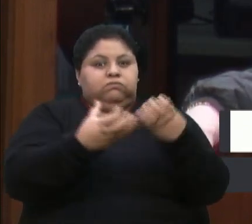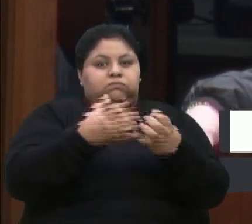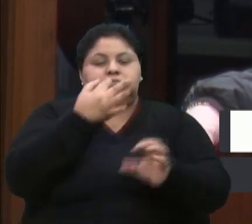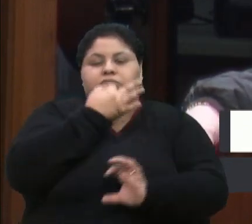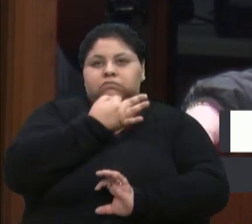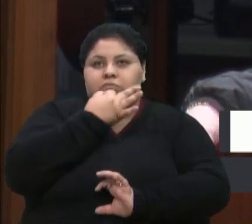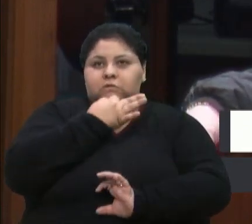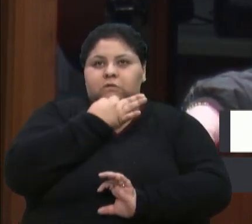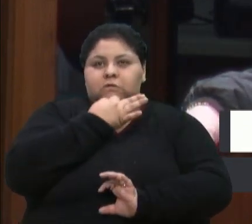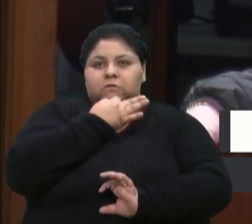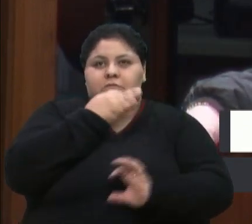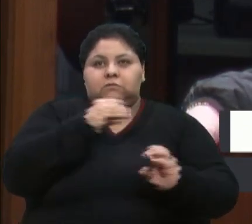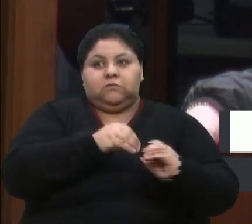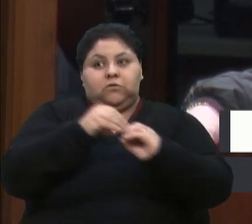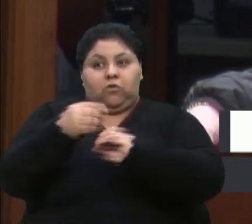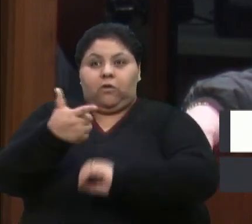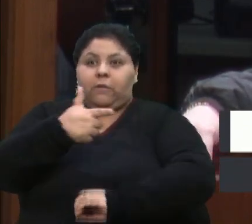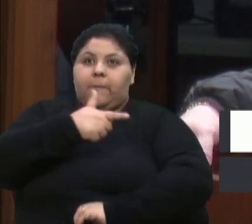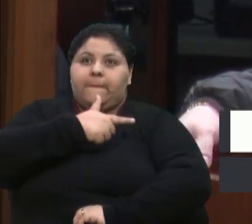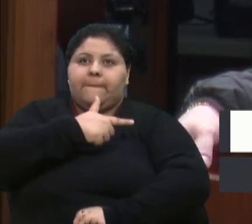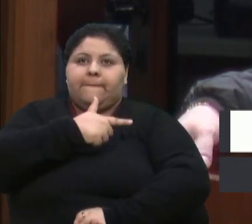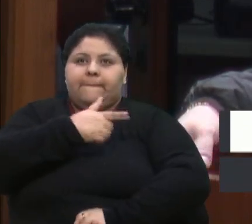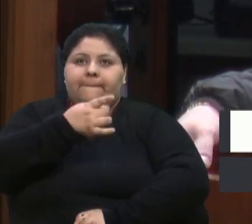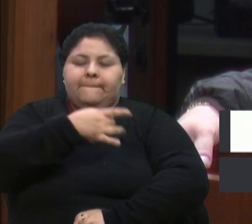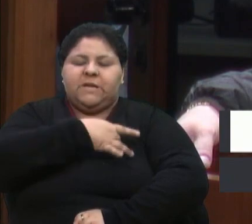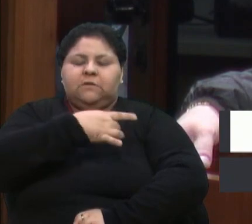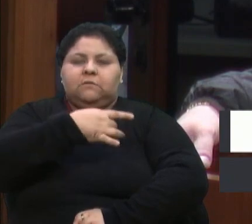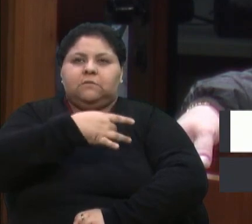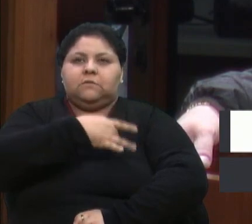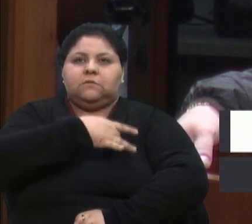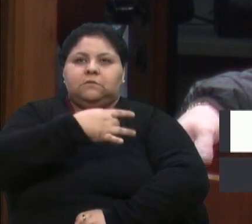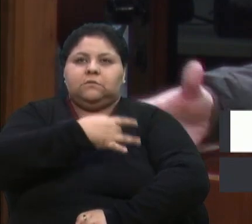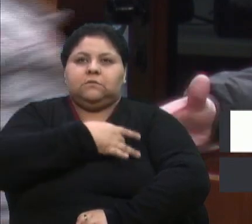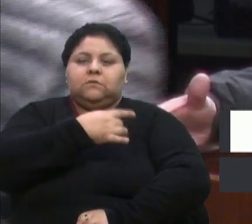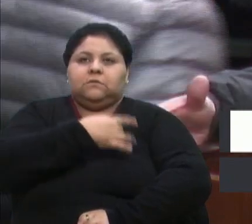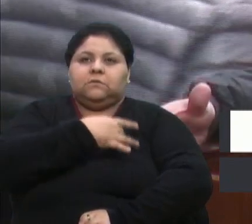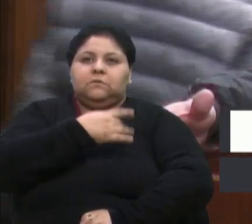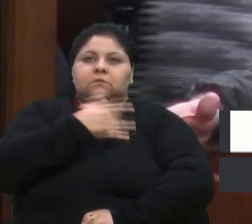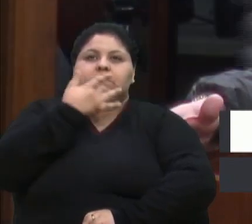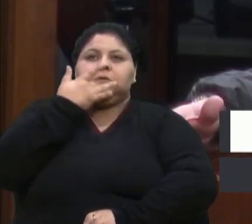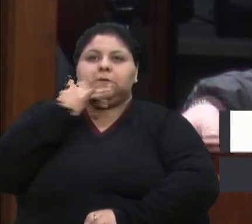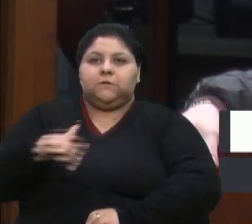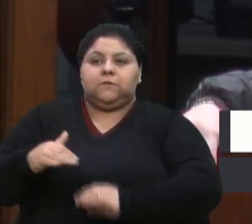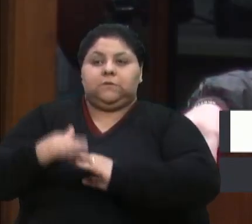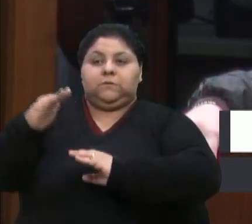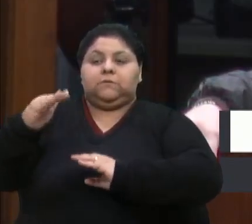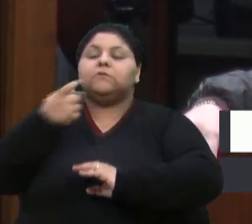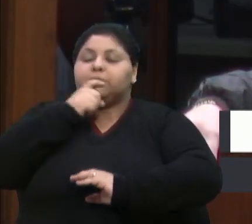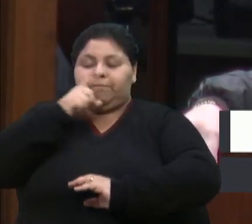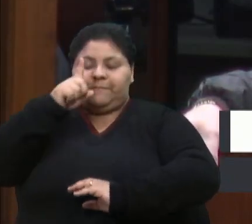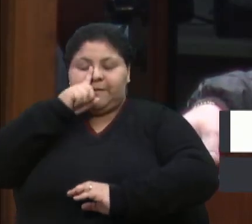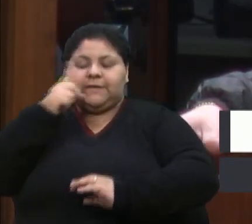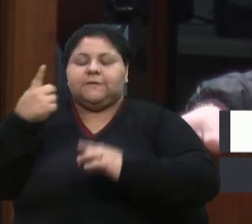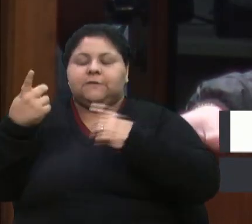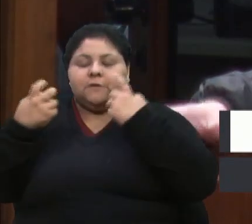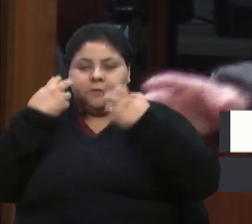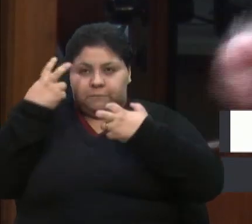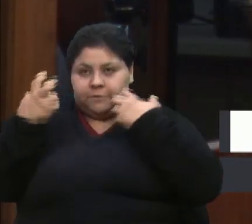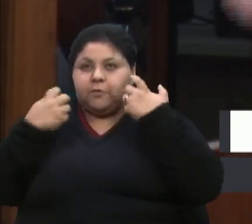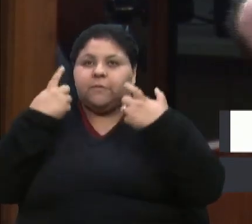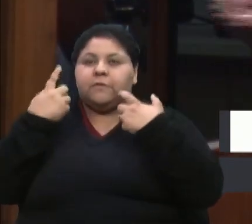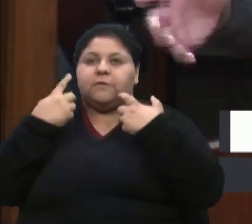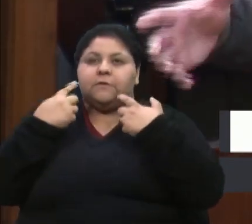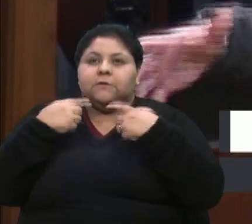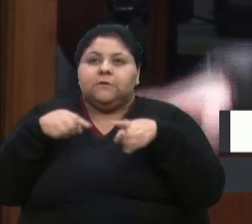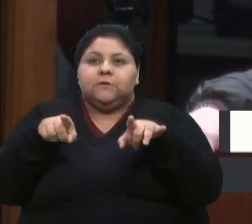e colocando esse medo para que as crianças e os pais se preocupassem e, digamos assim,